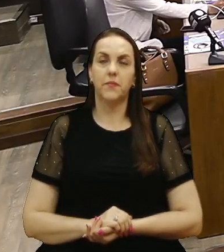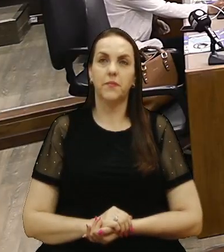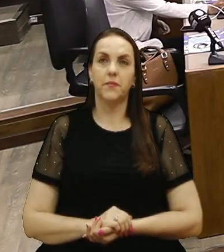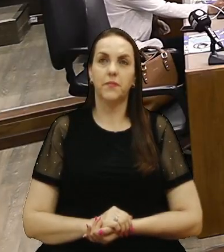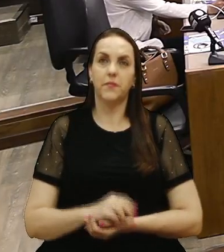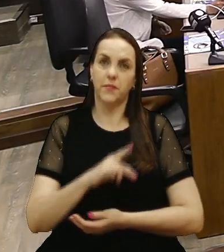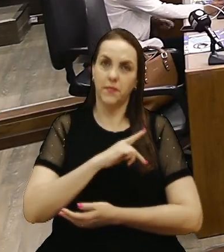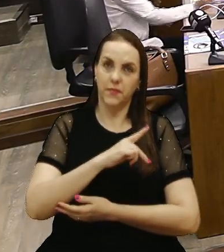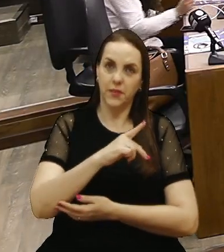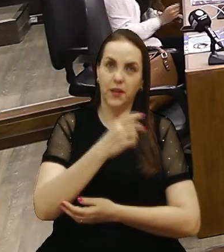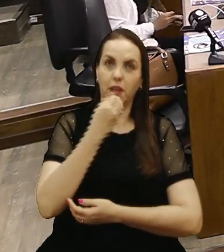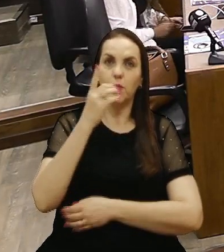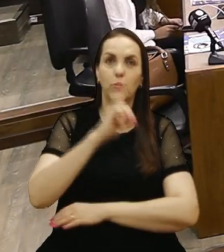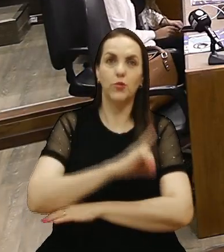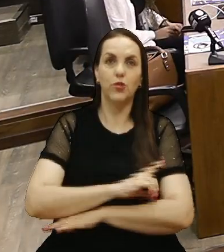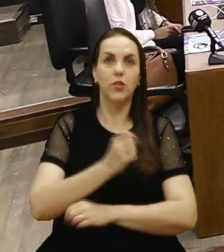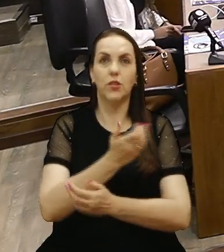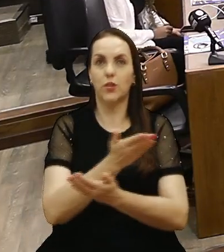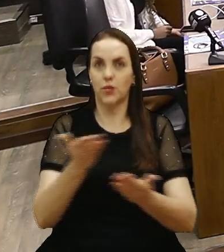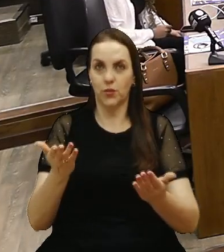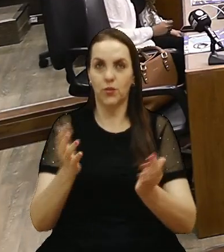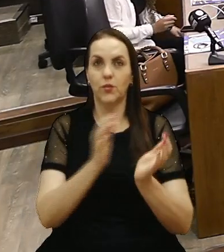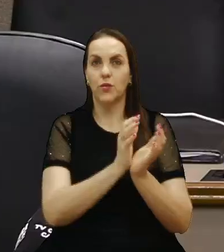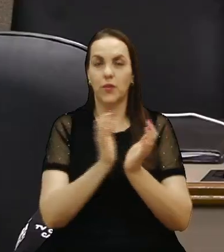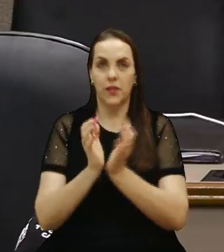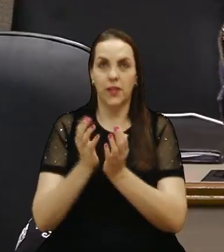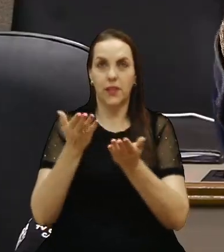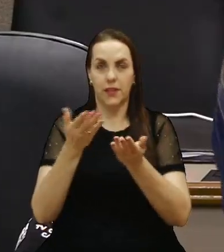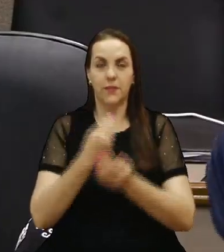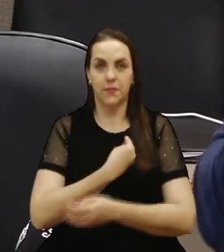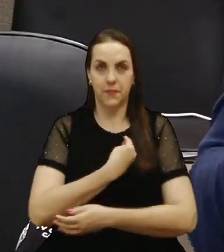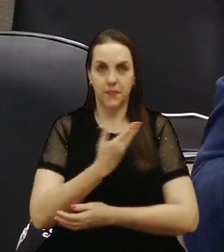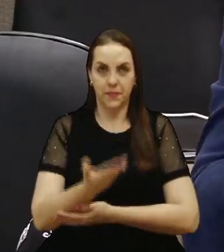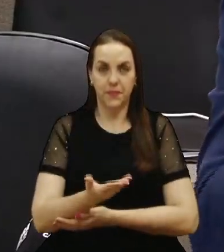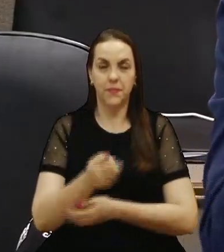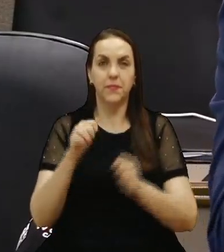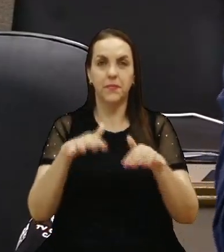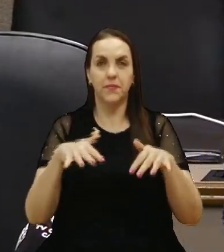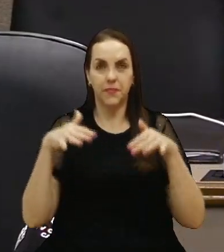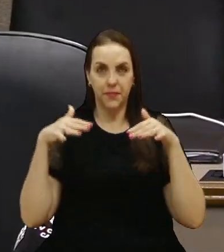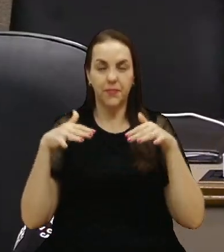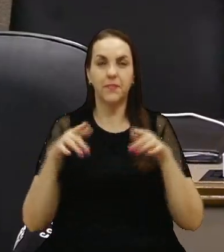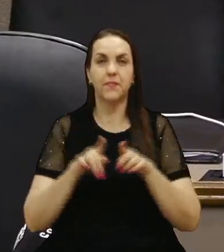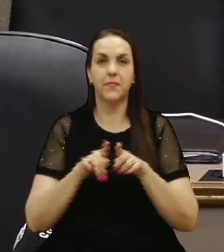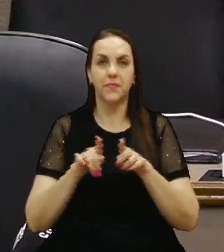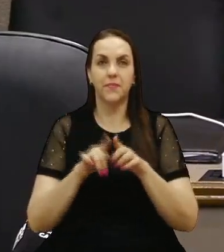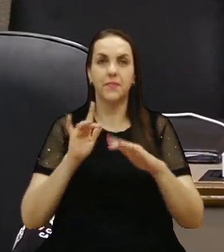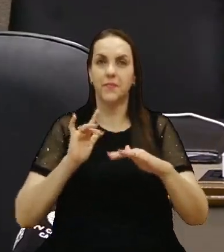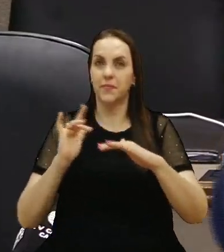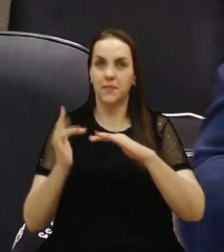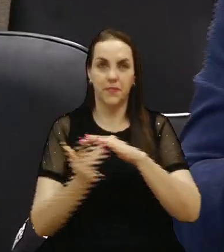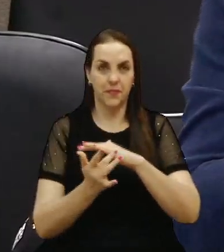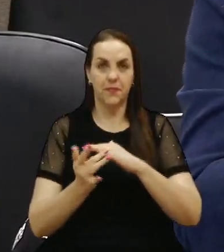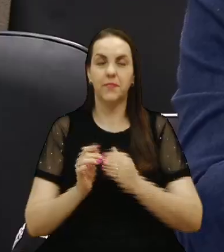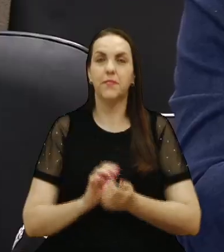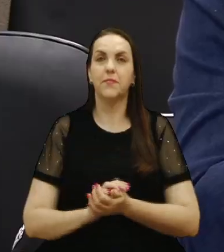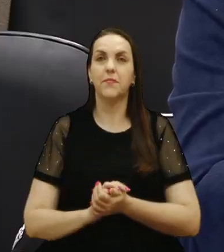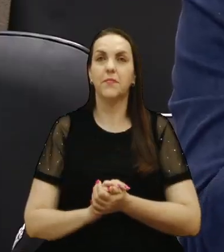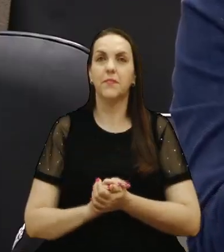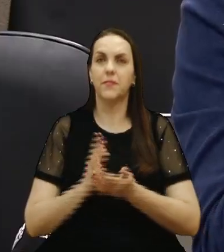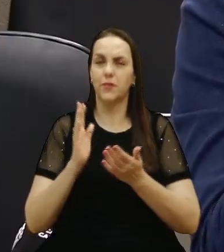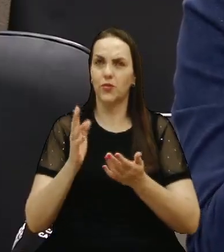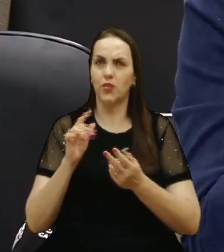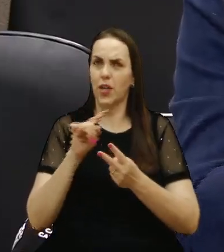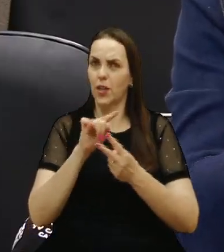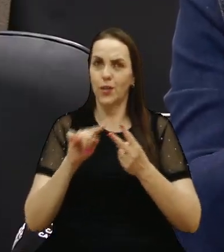Senhor presidente, muito bom dia a todos os nobres colegas que estão aqui, quem está presente hoje no nosso plenário, muito bom dia, quem está nas redes sociais também. O senhor já me tira duas